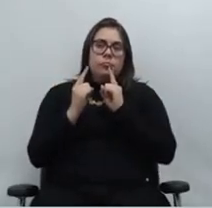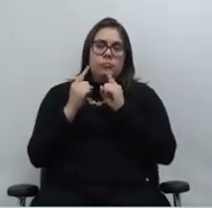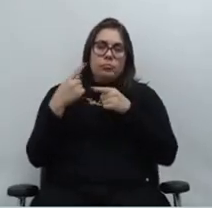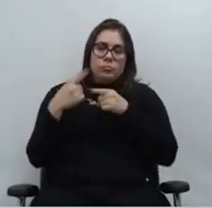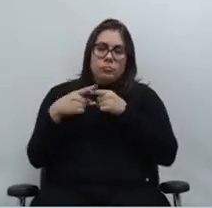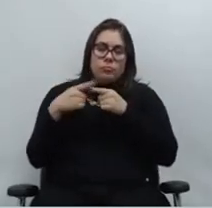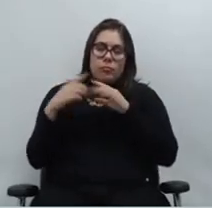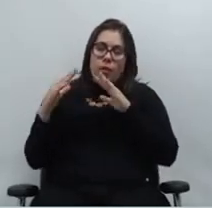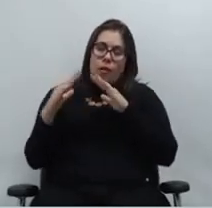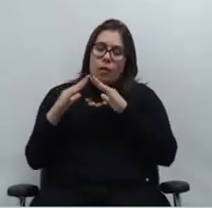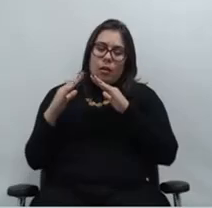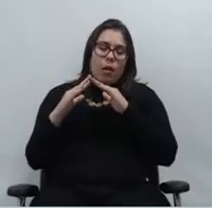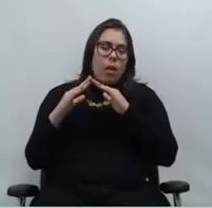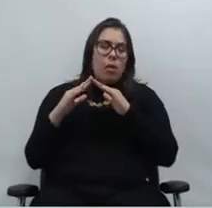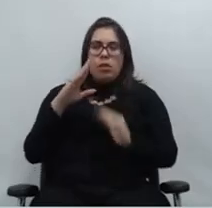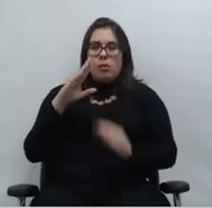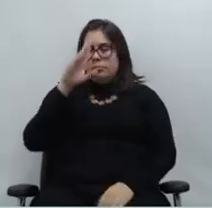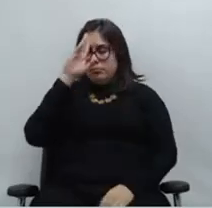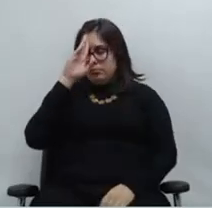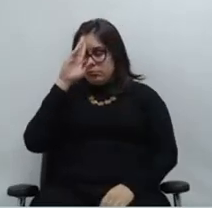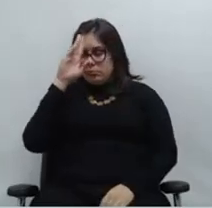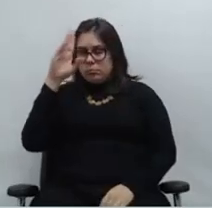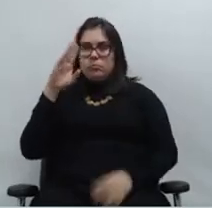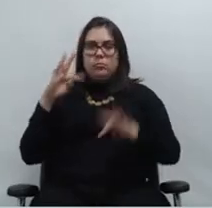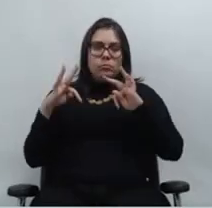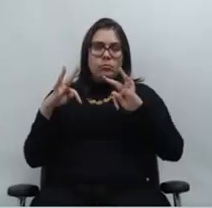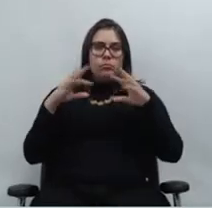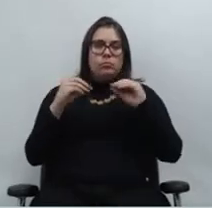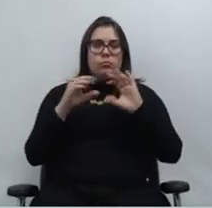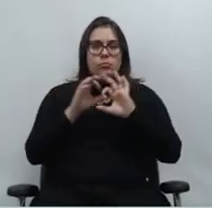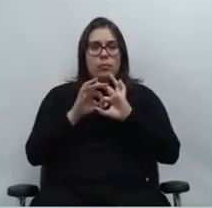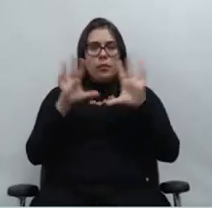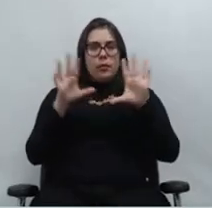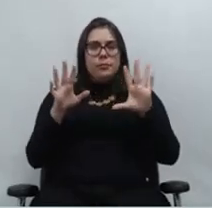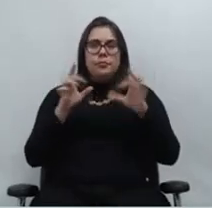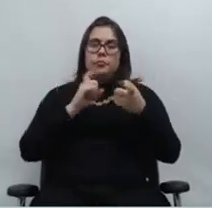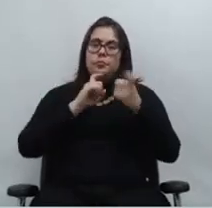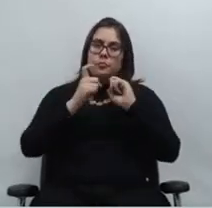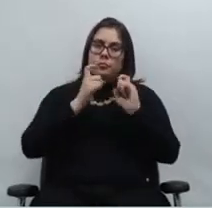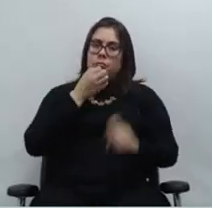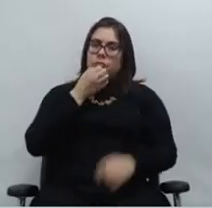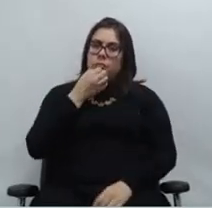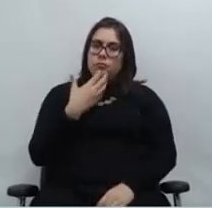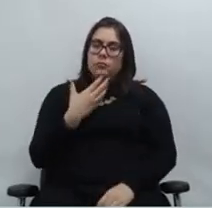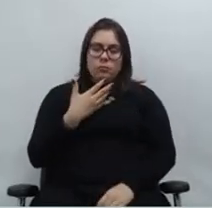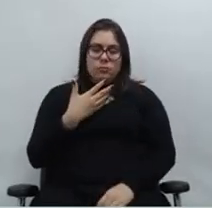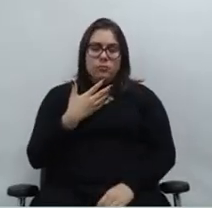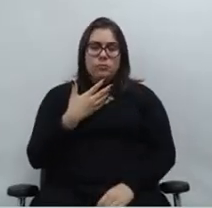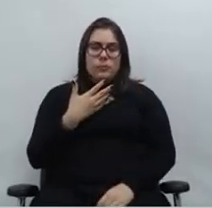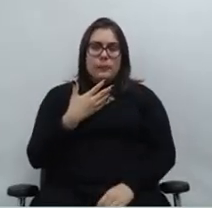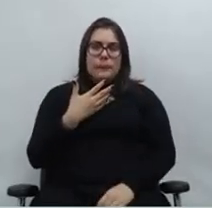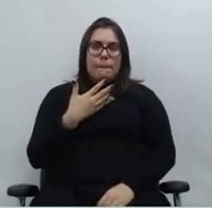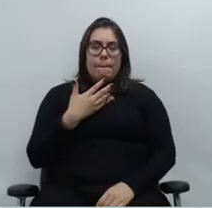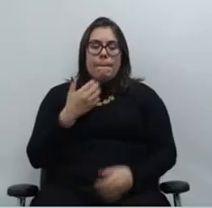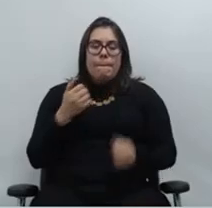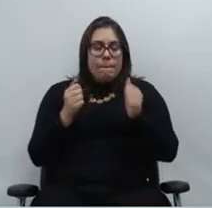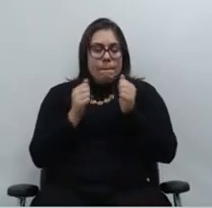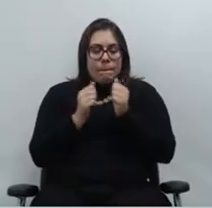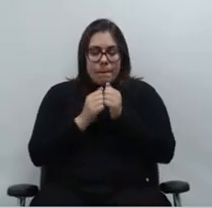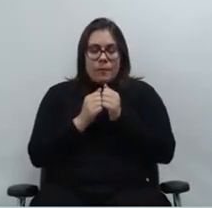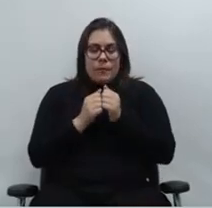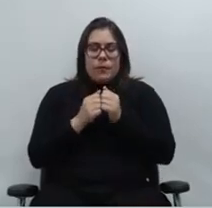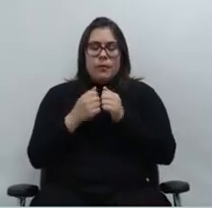à disposição de trabalho em conjunto. Foi uma reunião muito boa e também faço essa menção, junto também